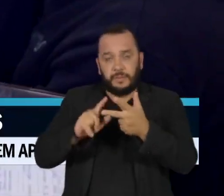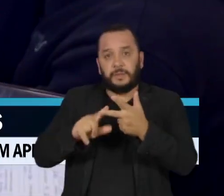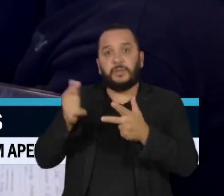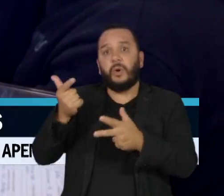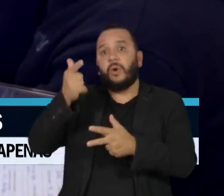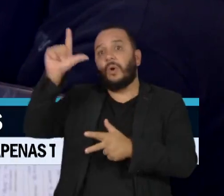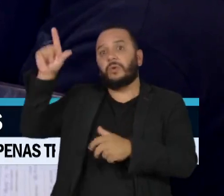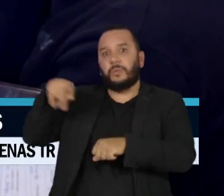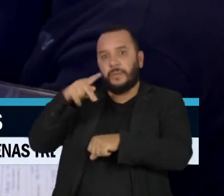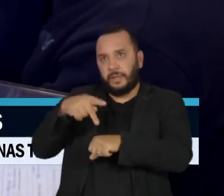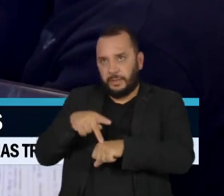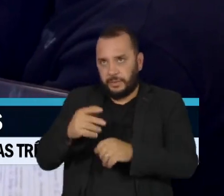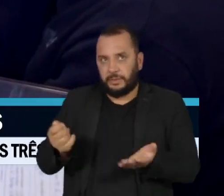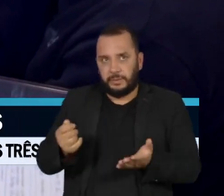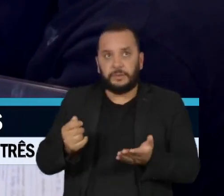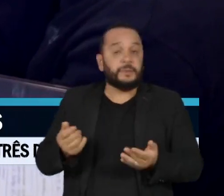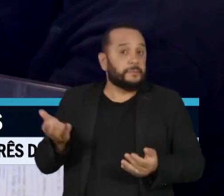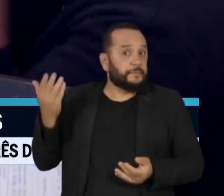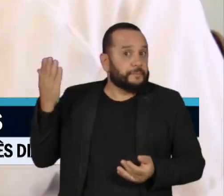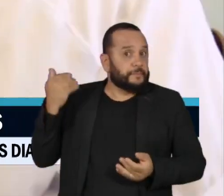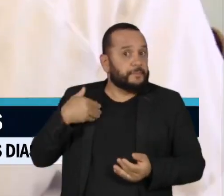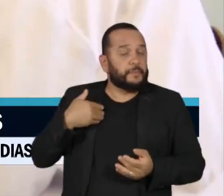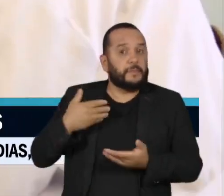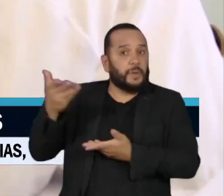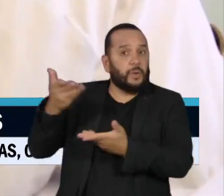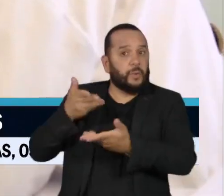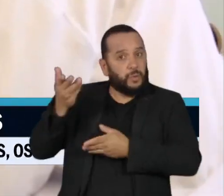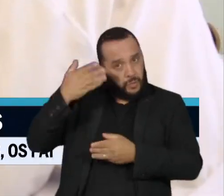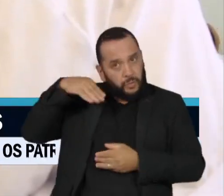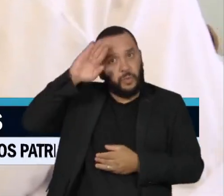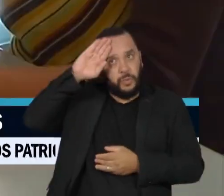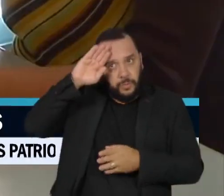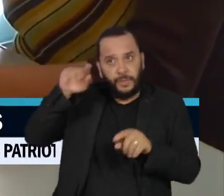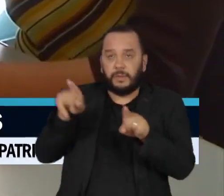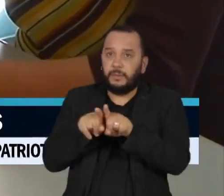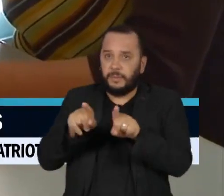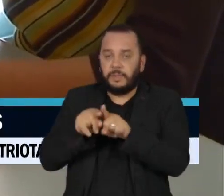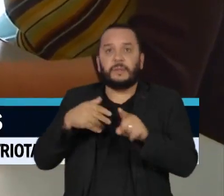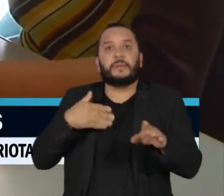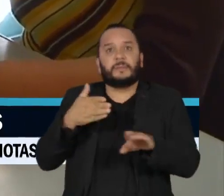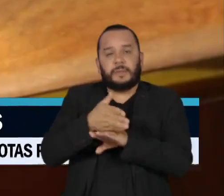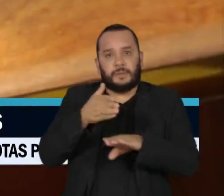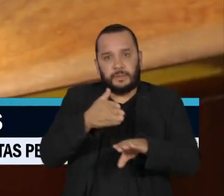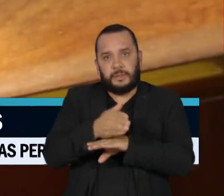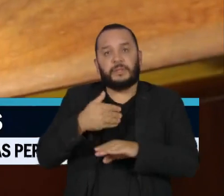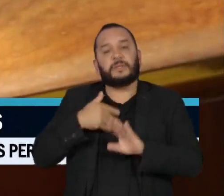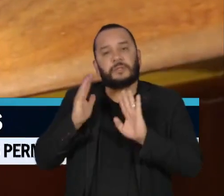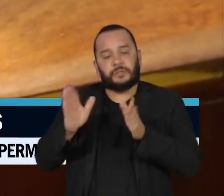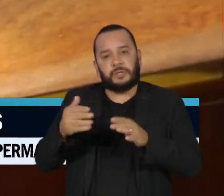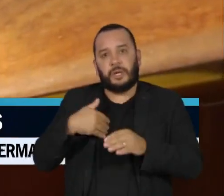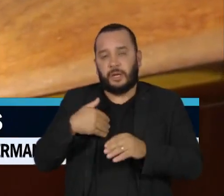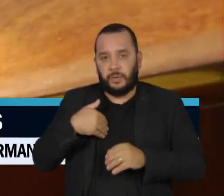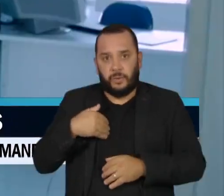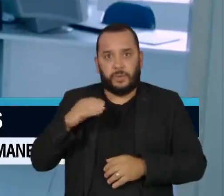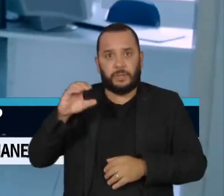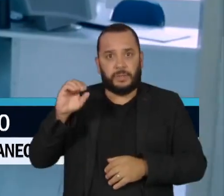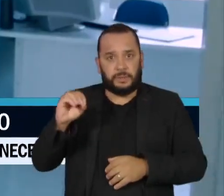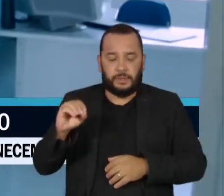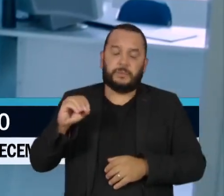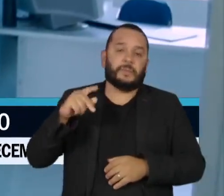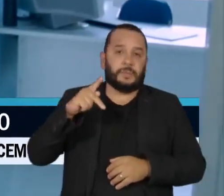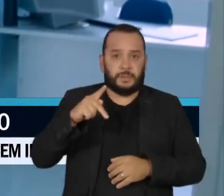a cooperação com cuba nos moldes anteriores com a participação da organização Panamericana de saúde não deve acontecer